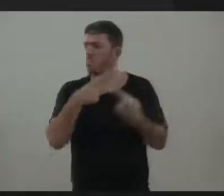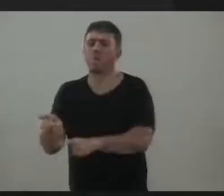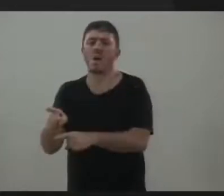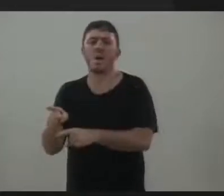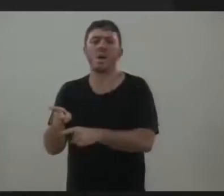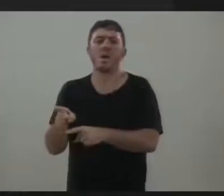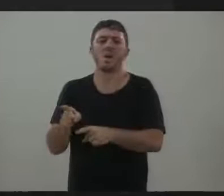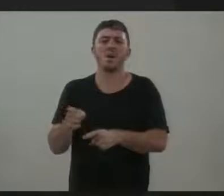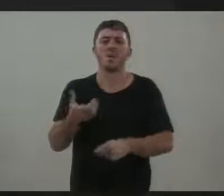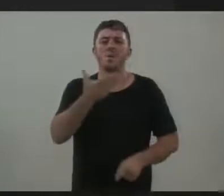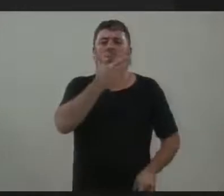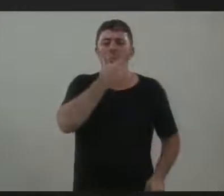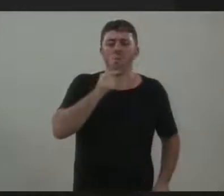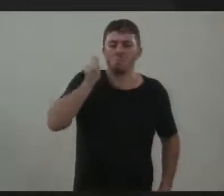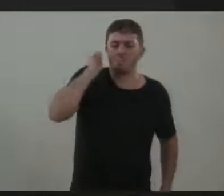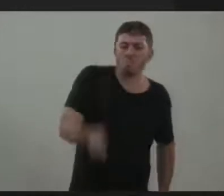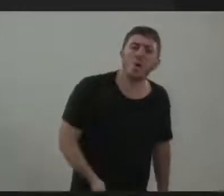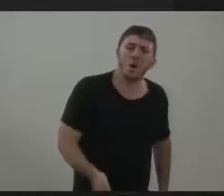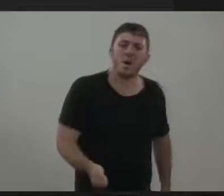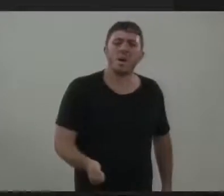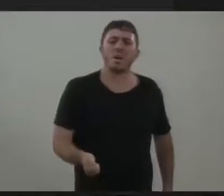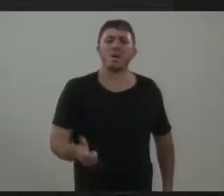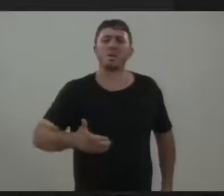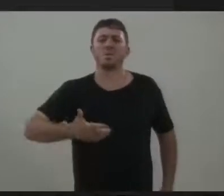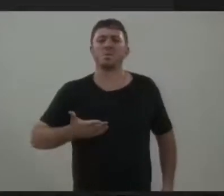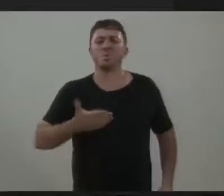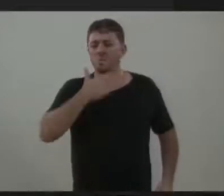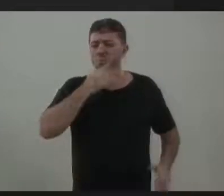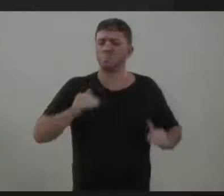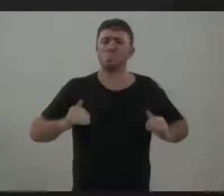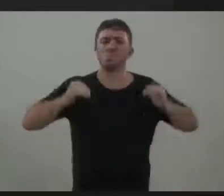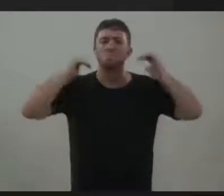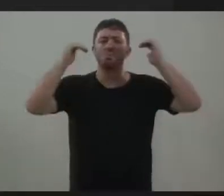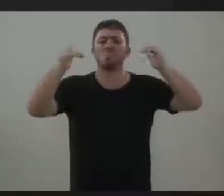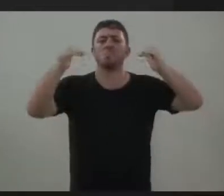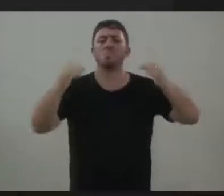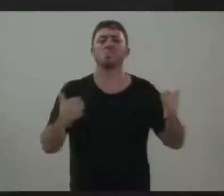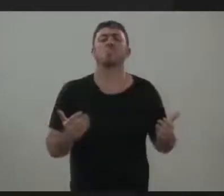do machismo, vítima da arrogância dos homens,